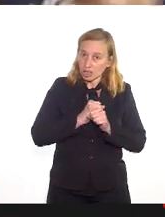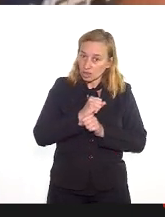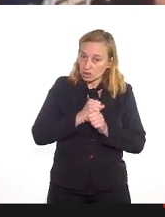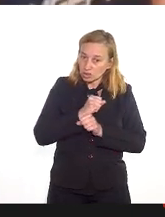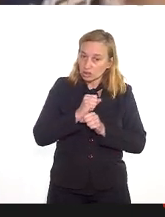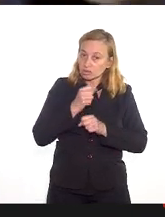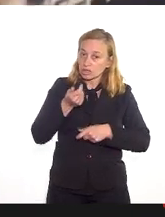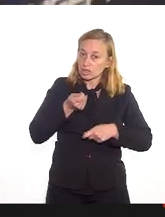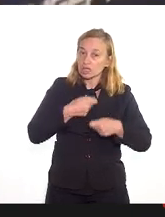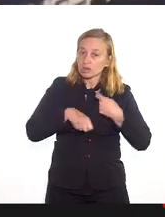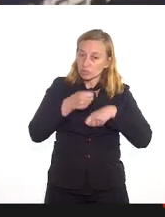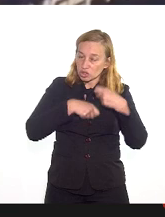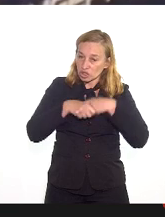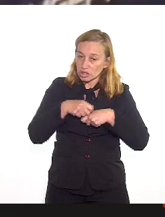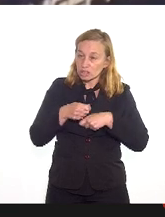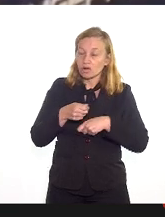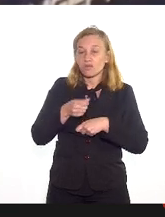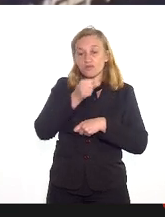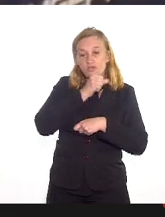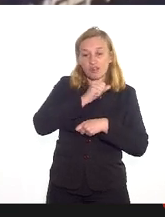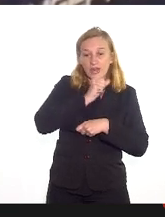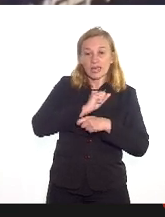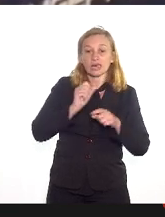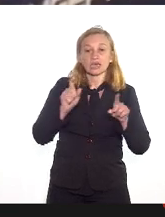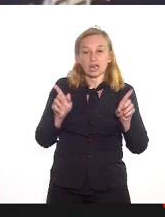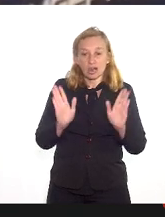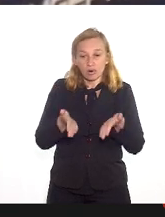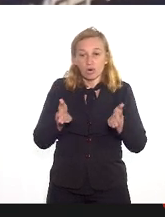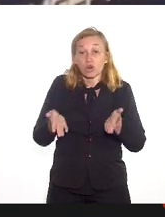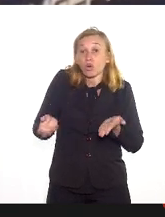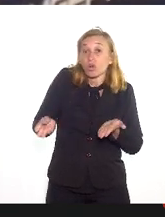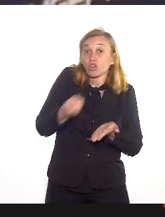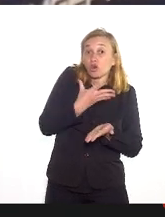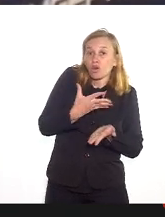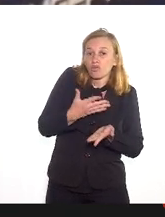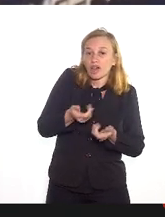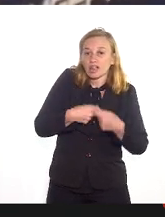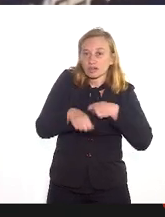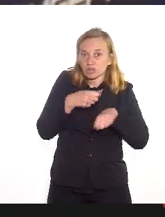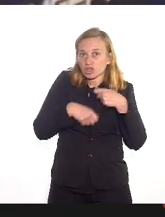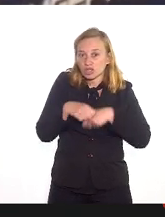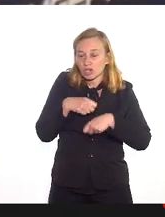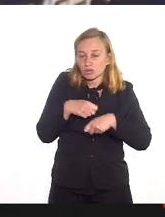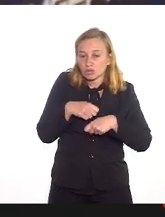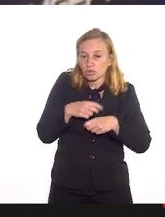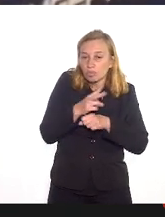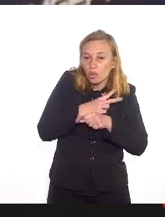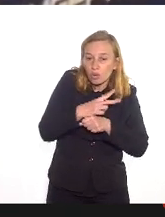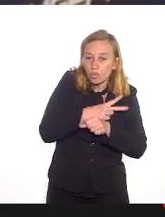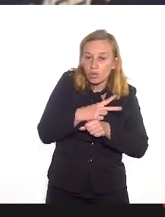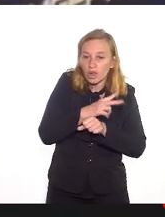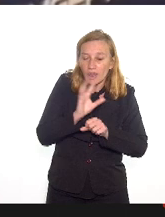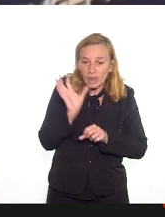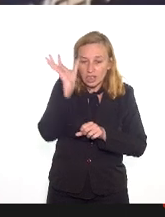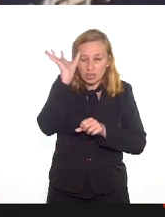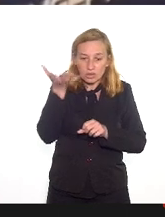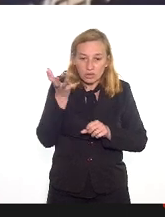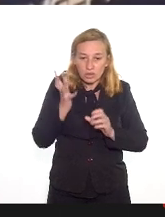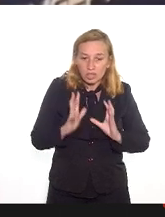na administração anterior e também agora com a nova administração, em busca de uma solução para a